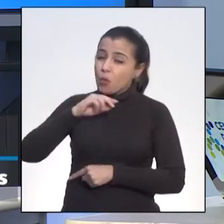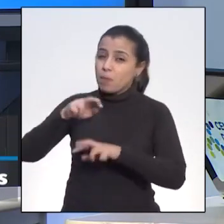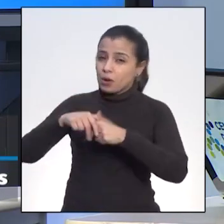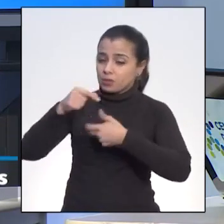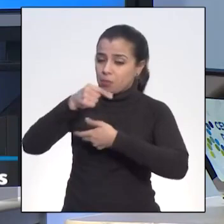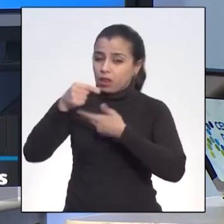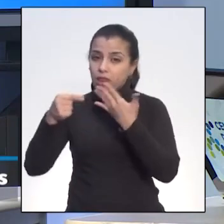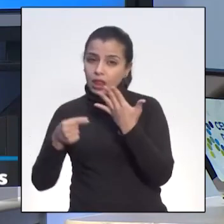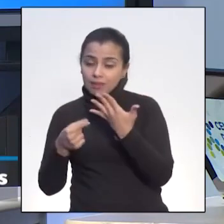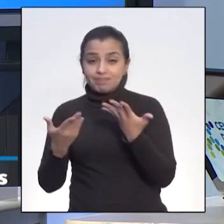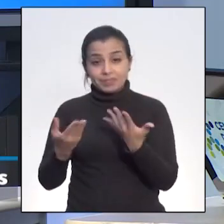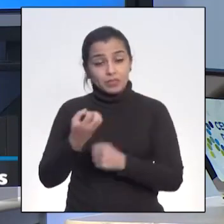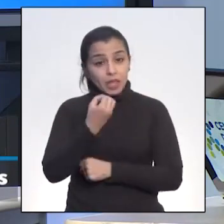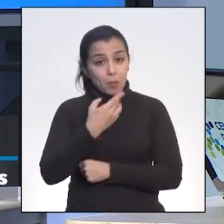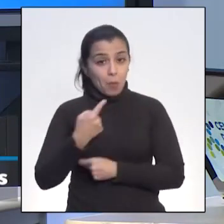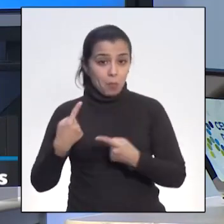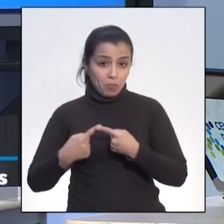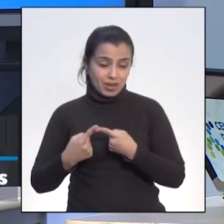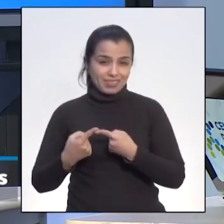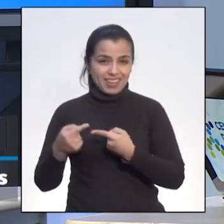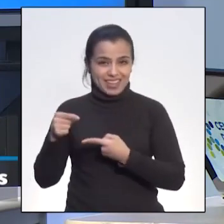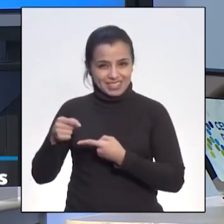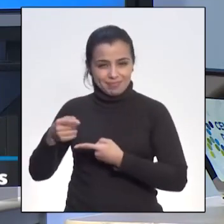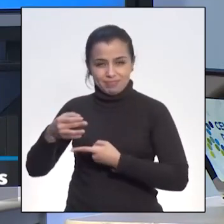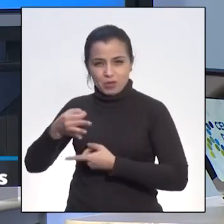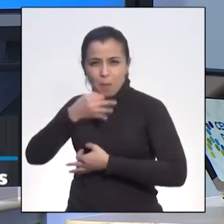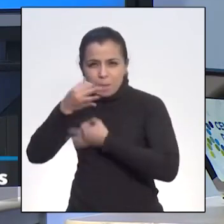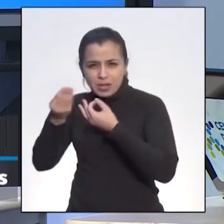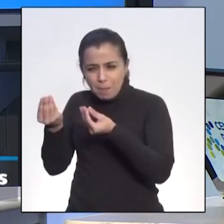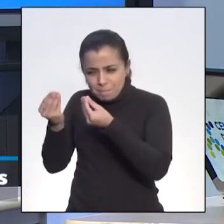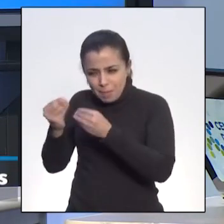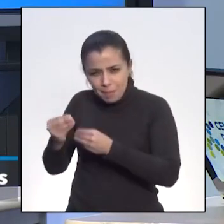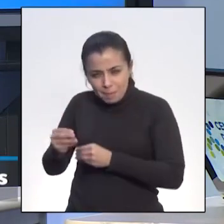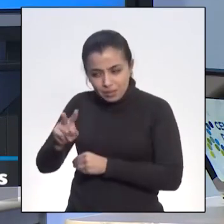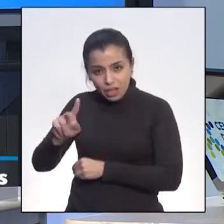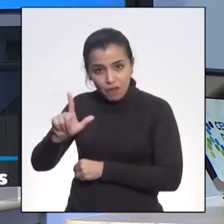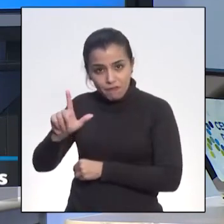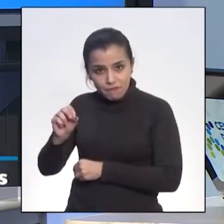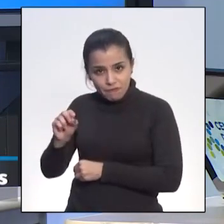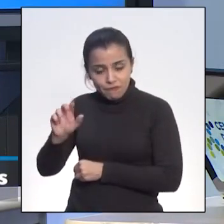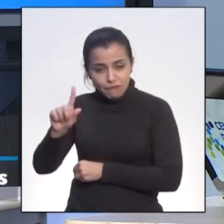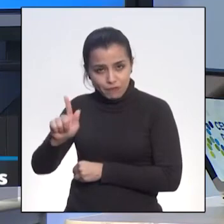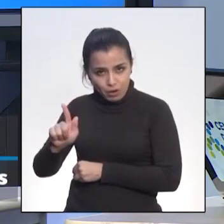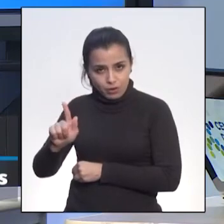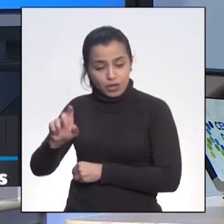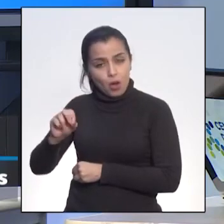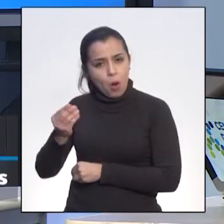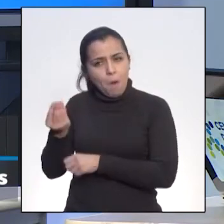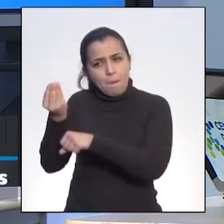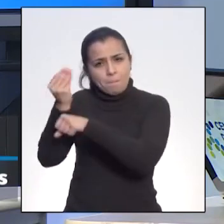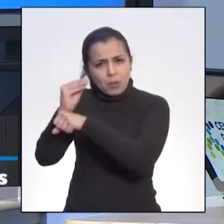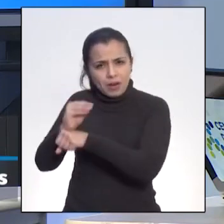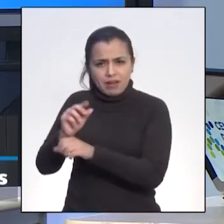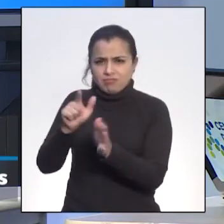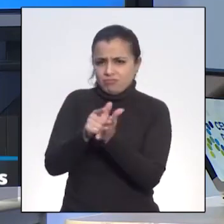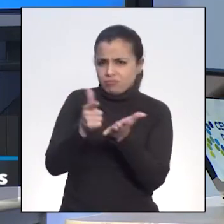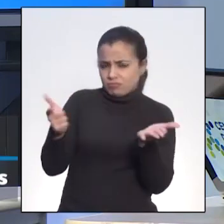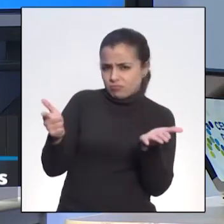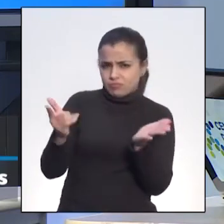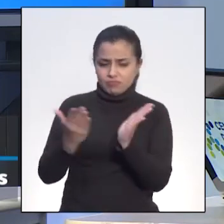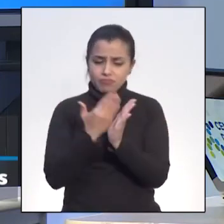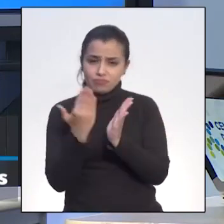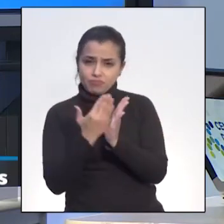tempo. Então, esse texto que é feito, lido no vlog ou publicado publicado nos jornais, revistas,